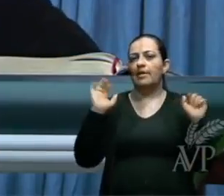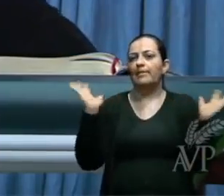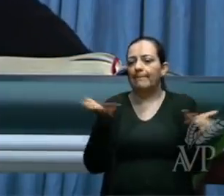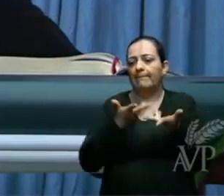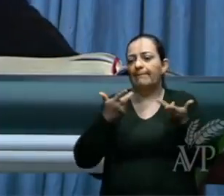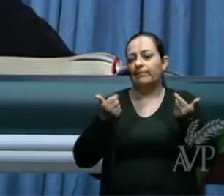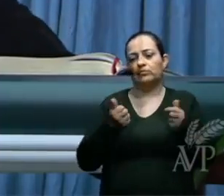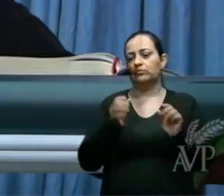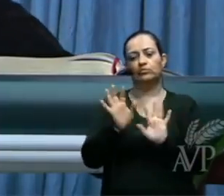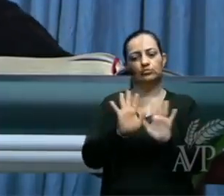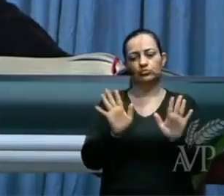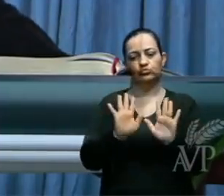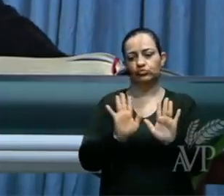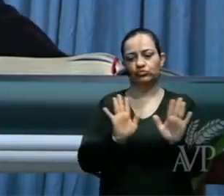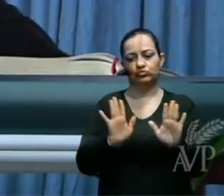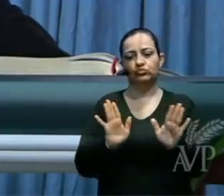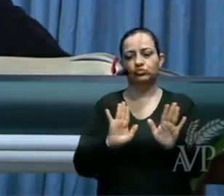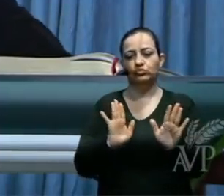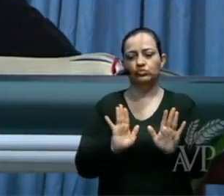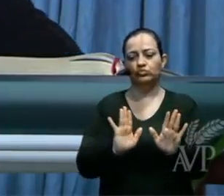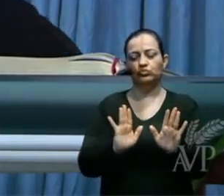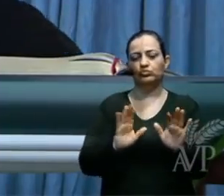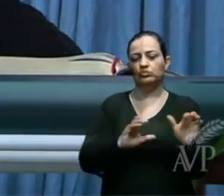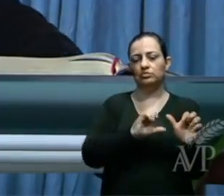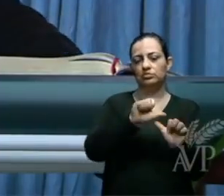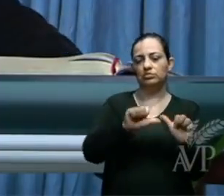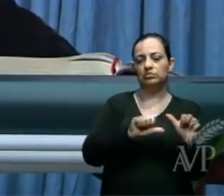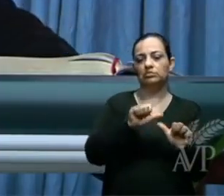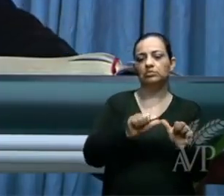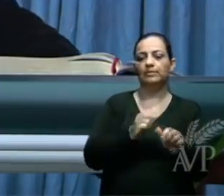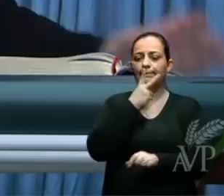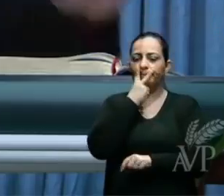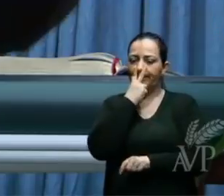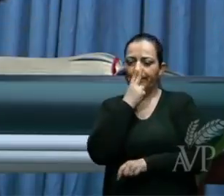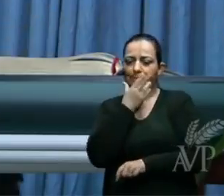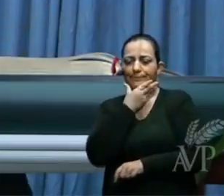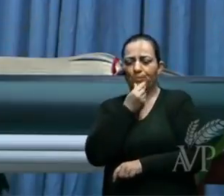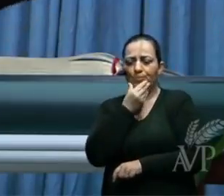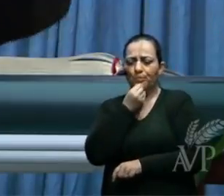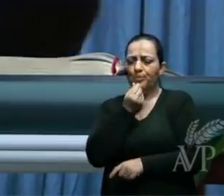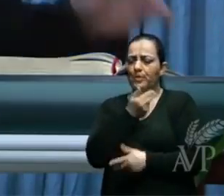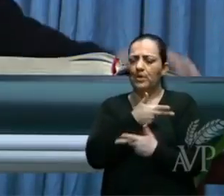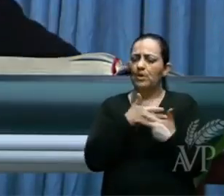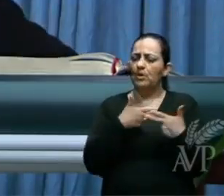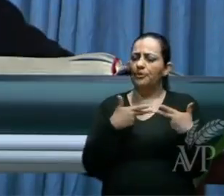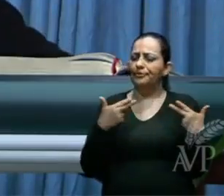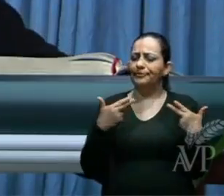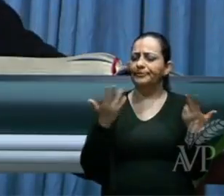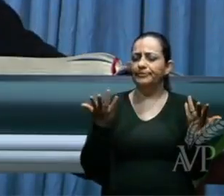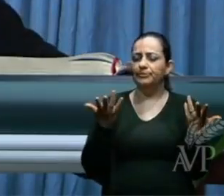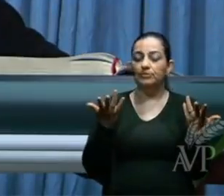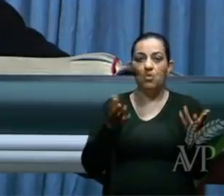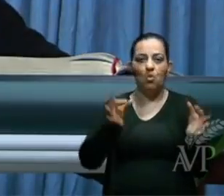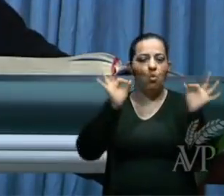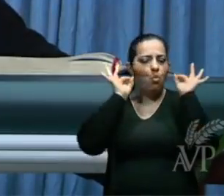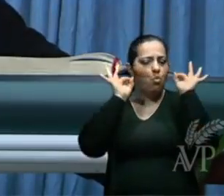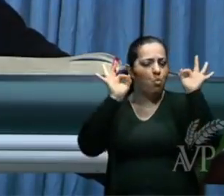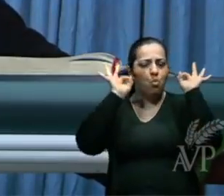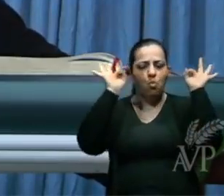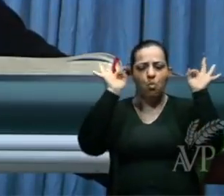o deus como que o homem é uma coisa espetacular